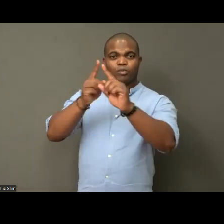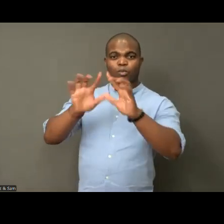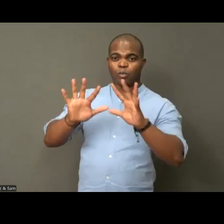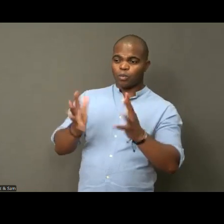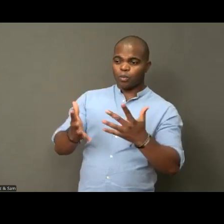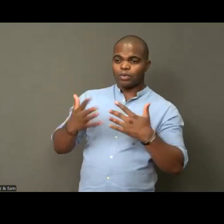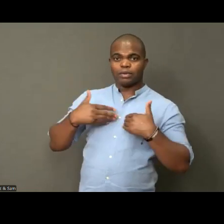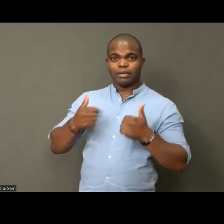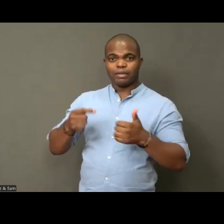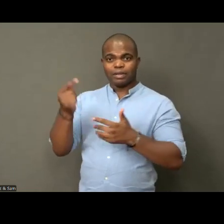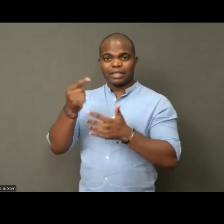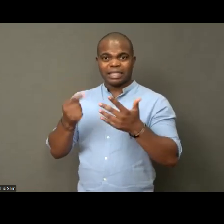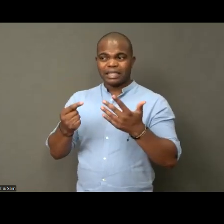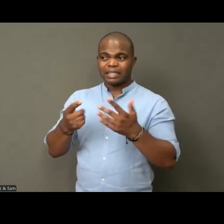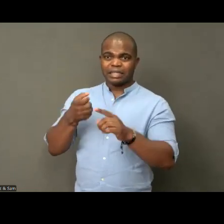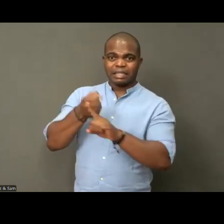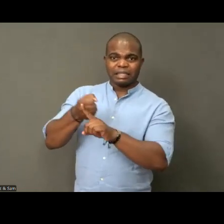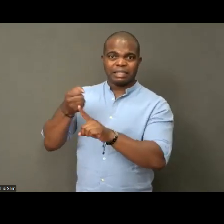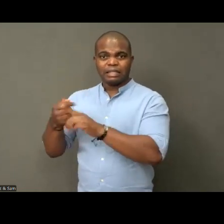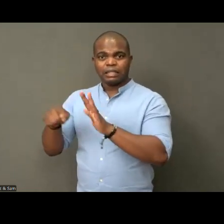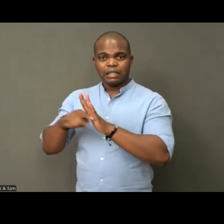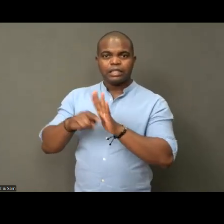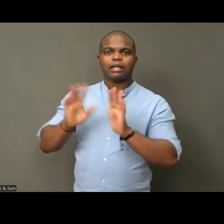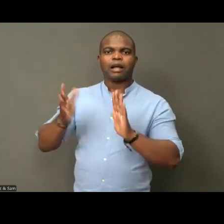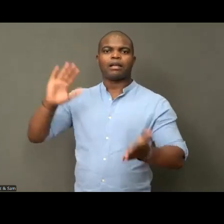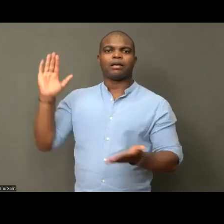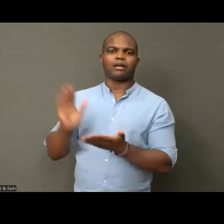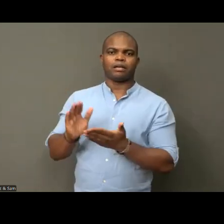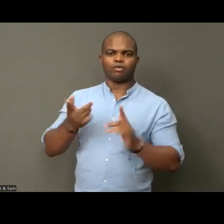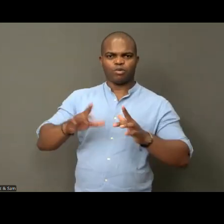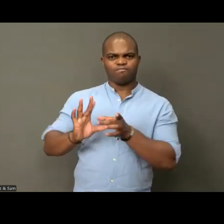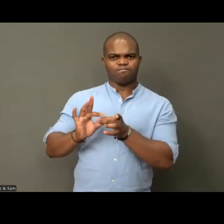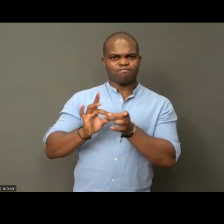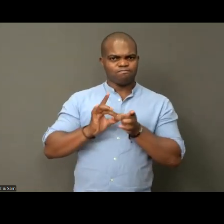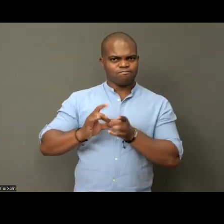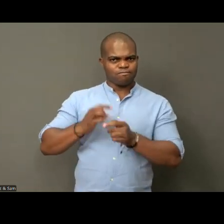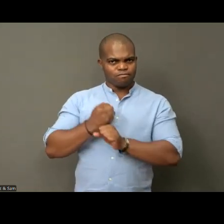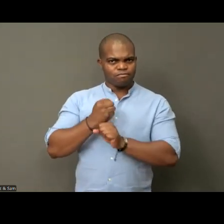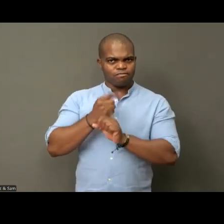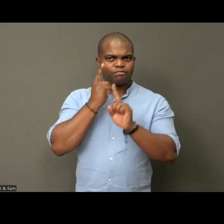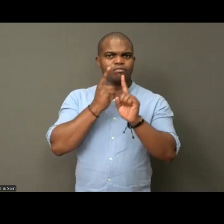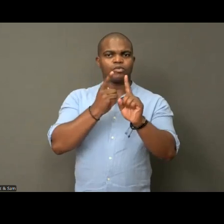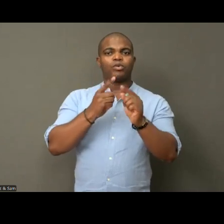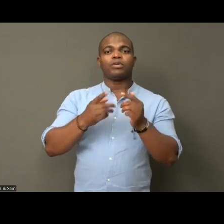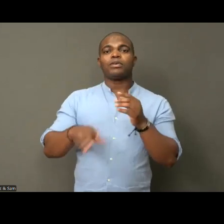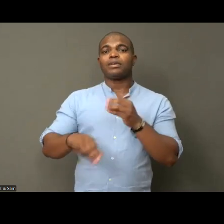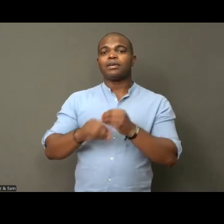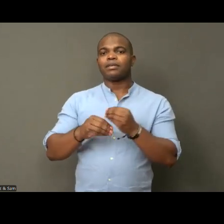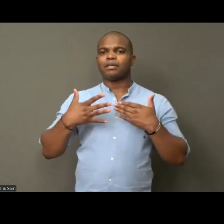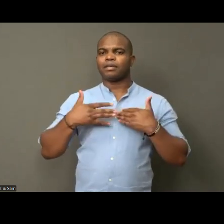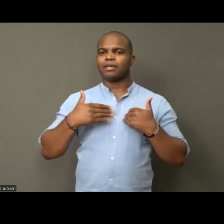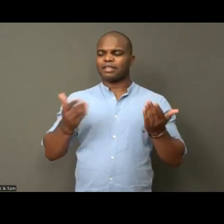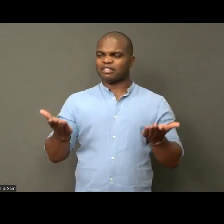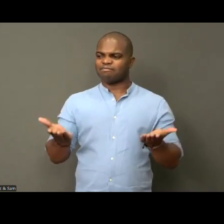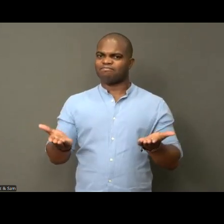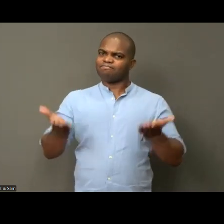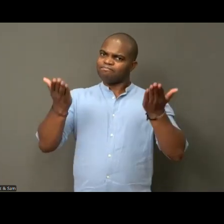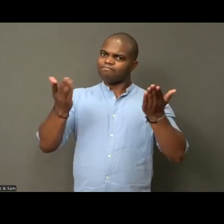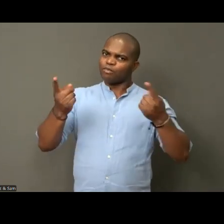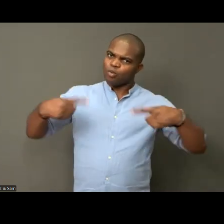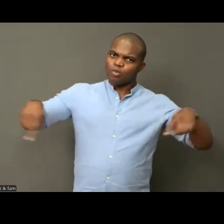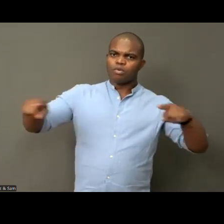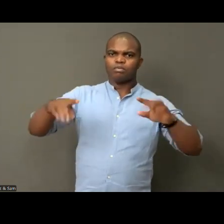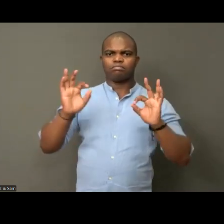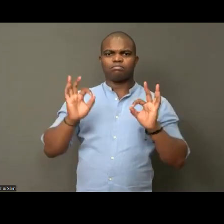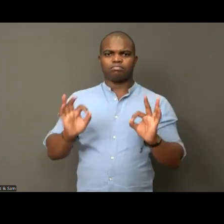e promover a saúde de todos. Nós vamos falar sobre 3 partes que tratamos para realmente lutar